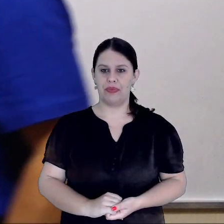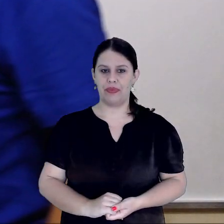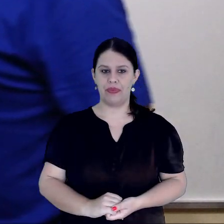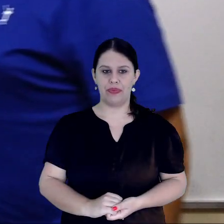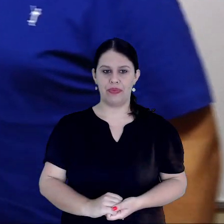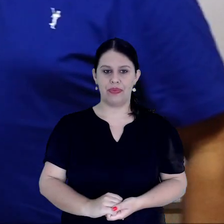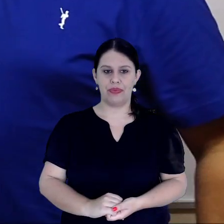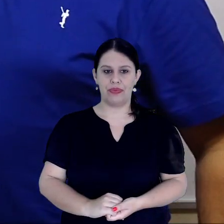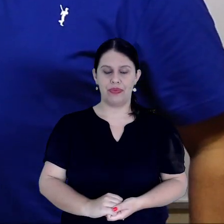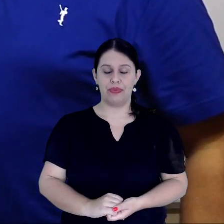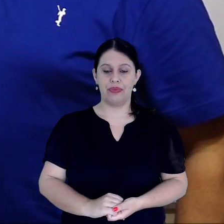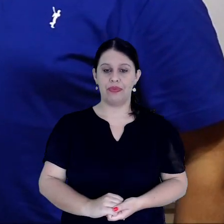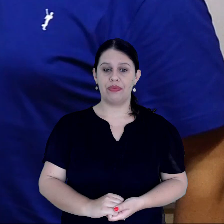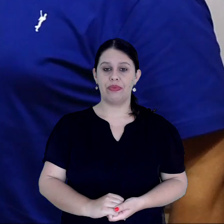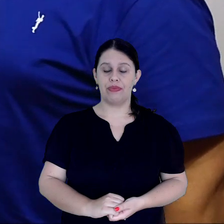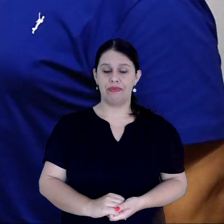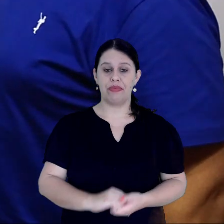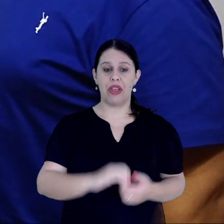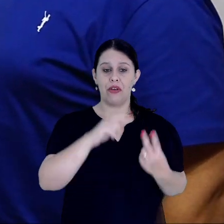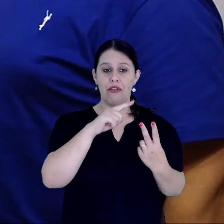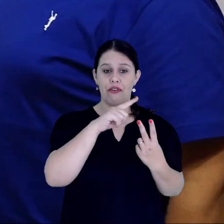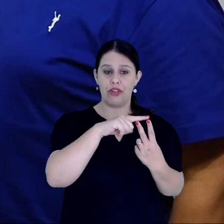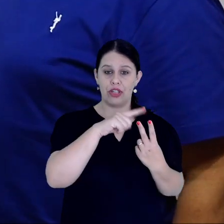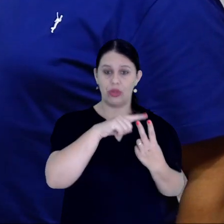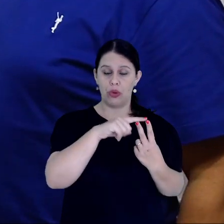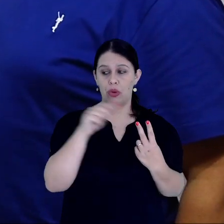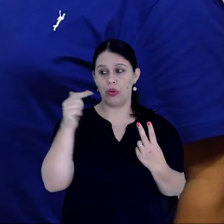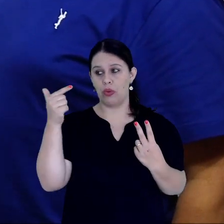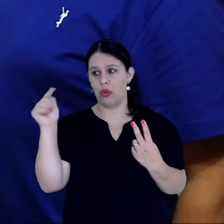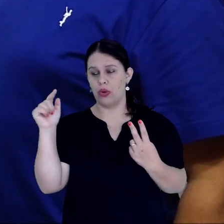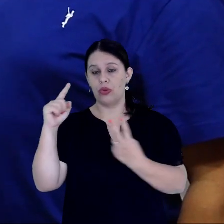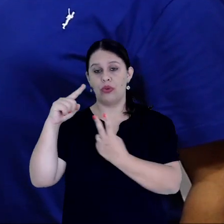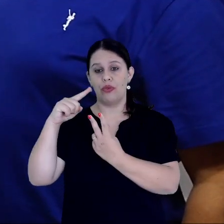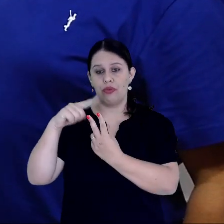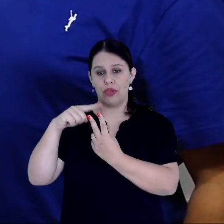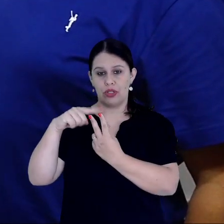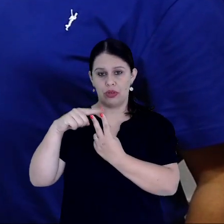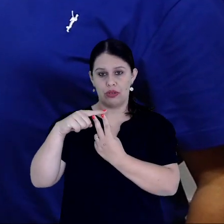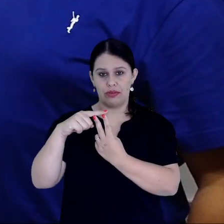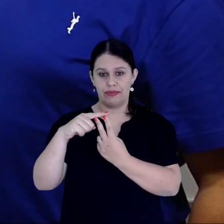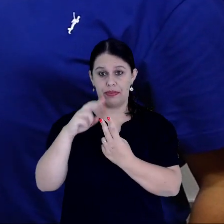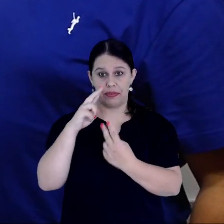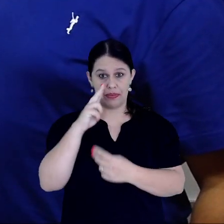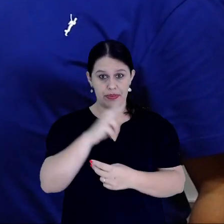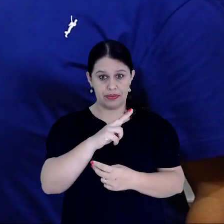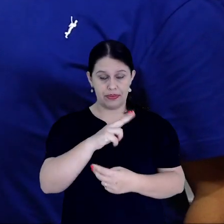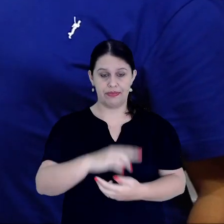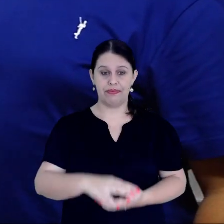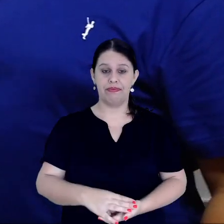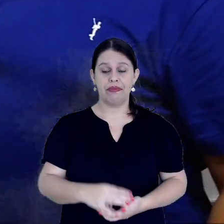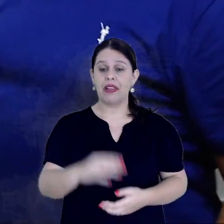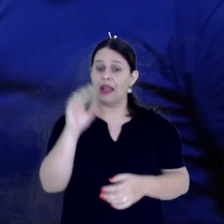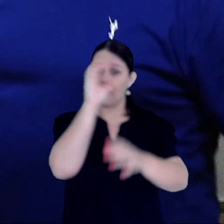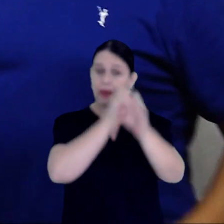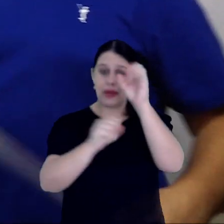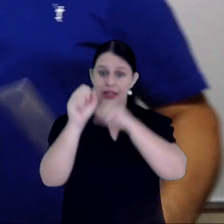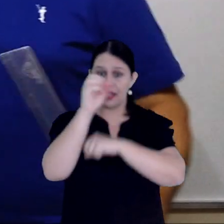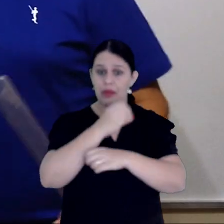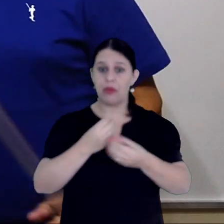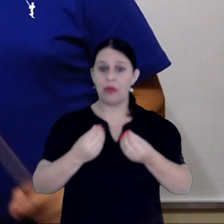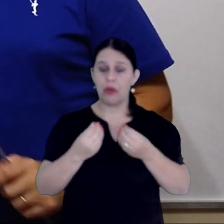este vetor e aqui seria este. Correto? Muito bem. Aprendemos